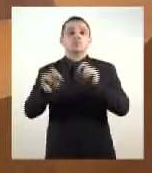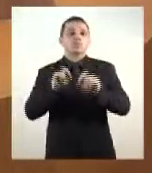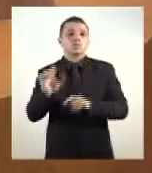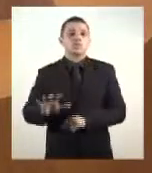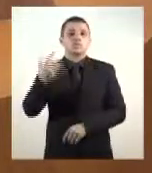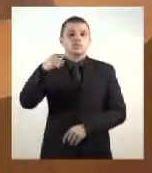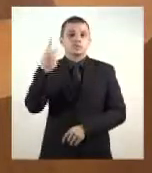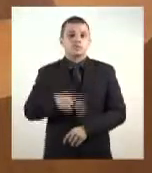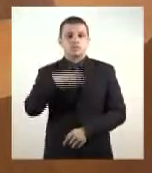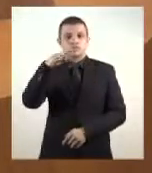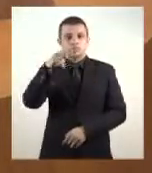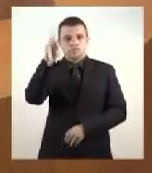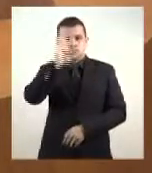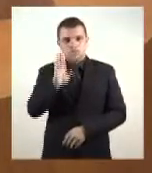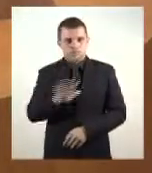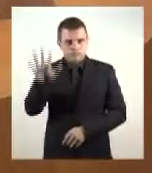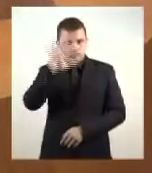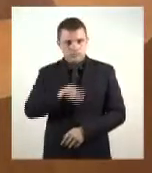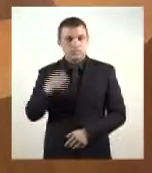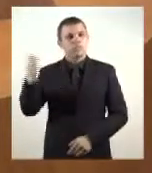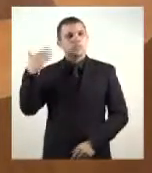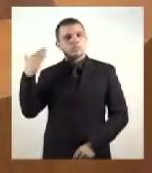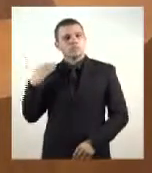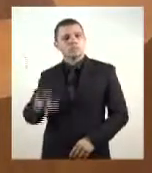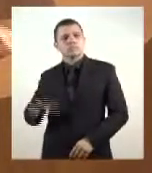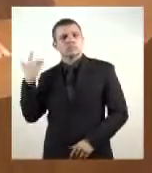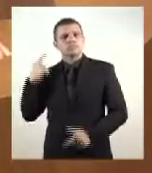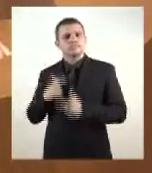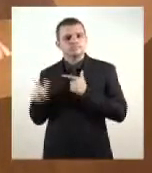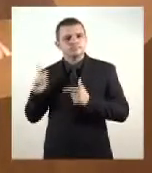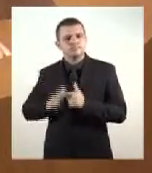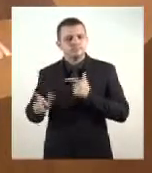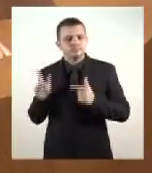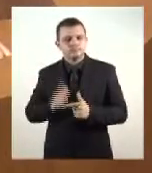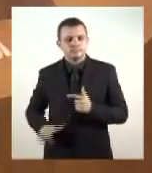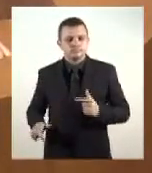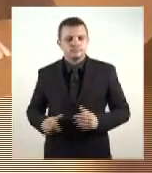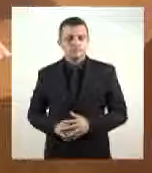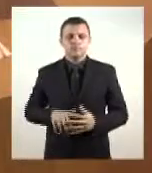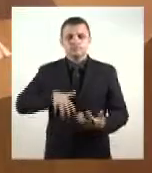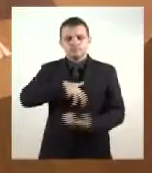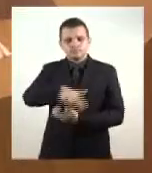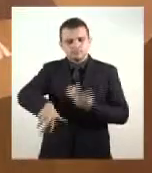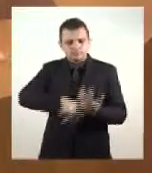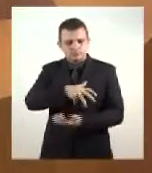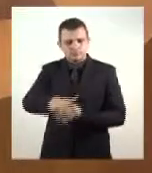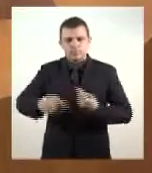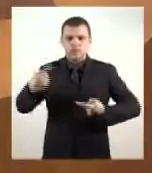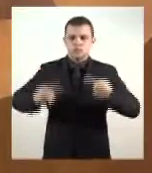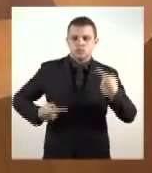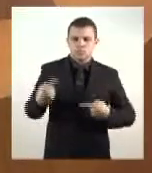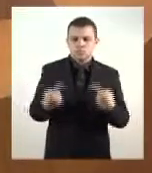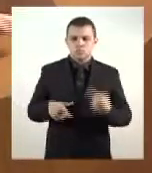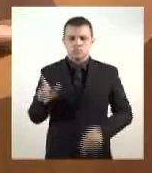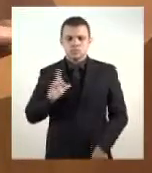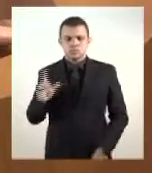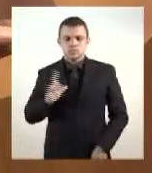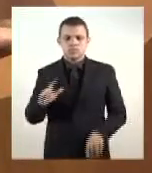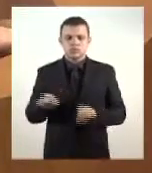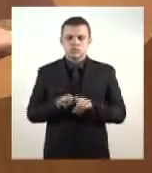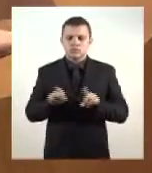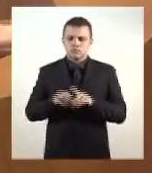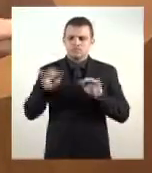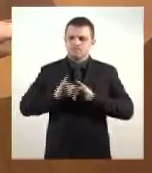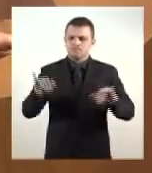houve uma situação de tamanho caos político, deputado Wellington do Curso, e denúncias